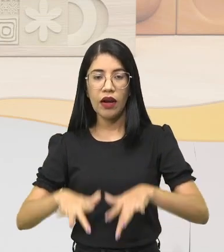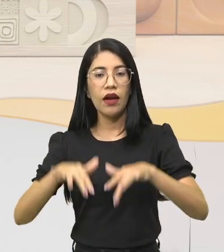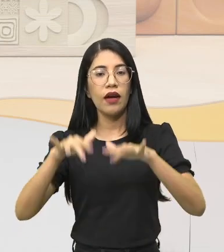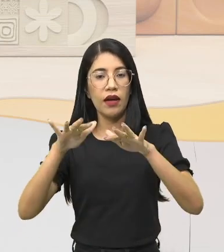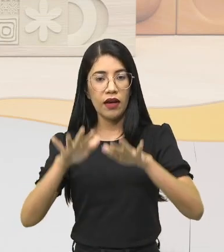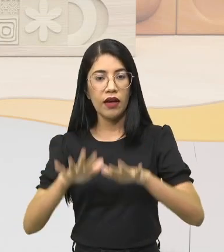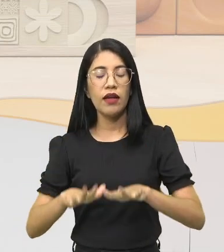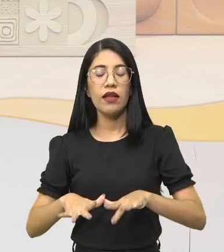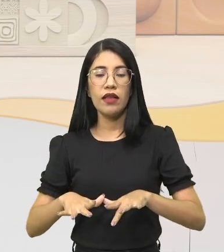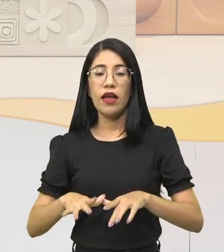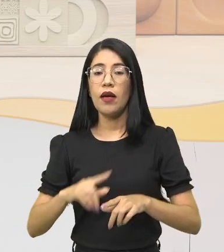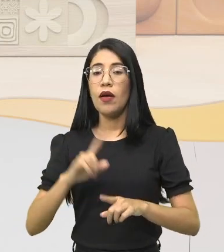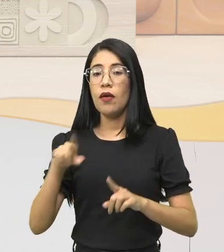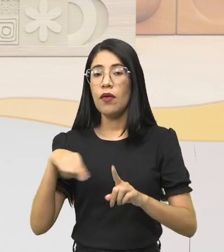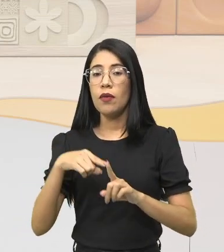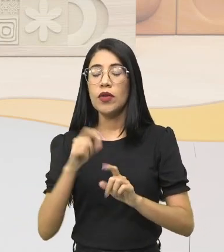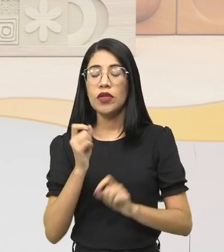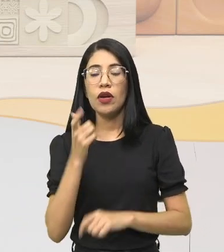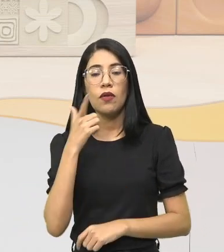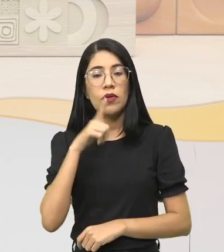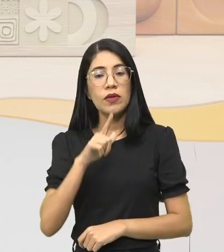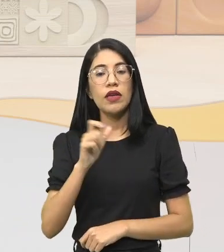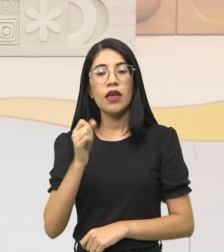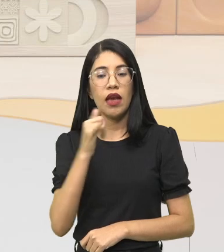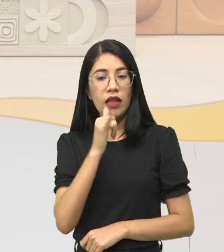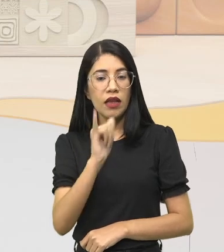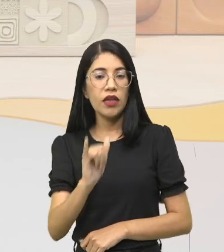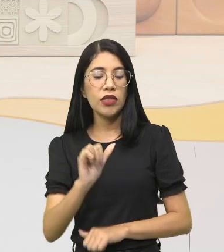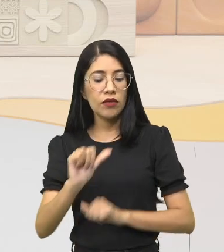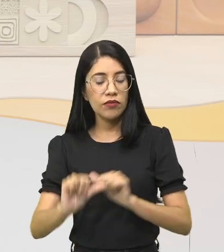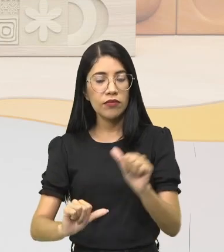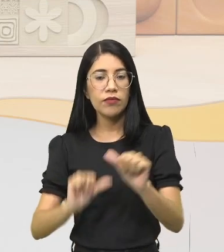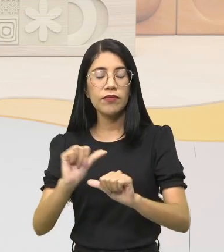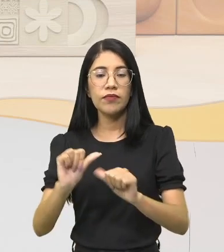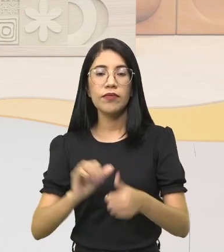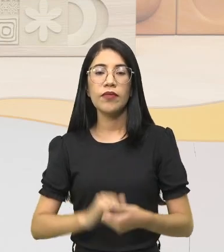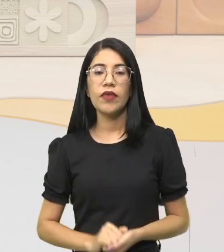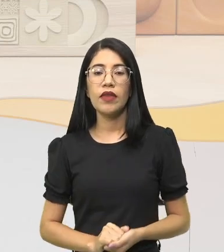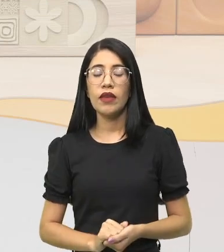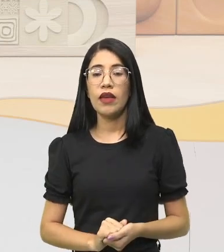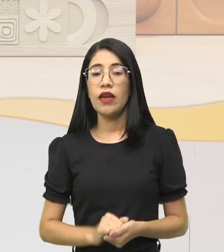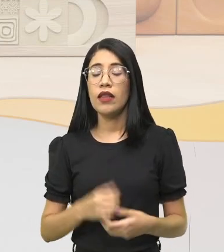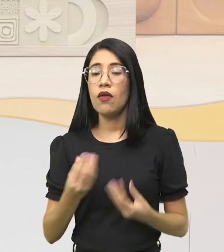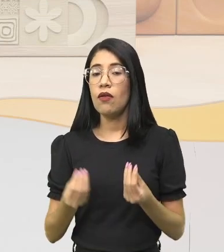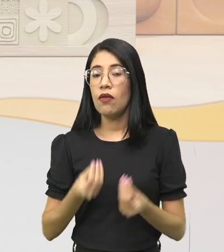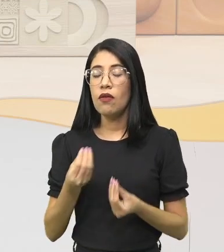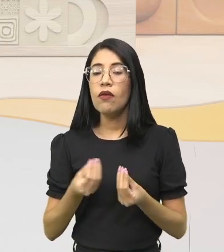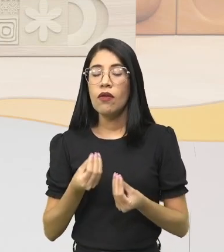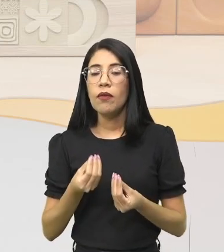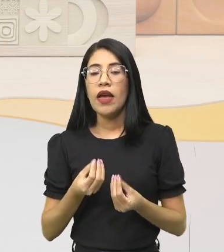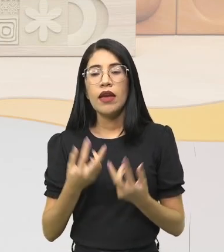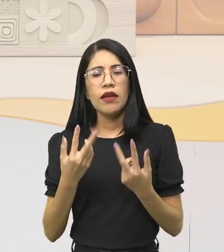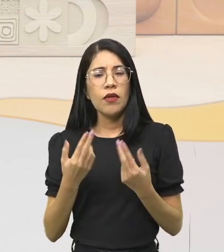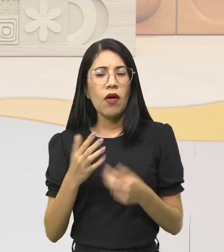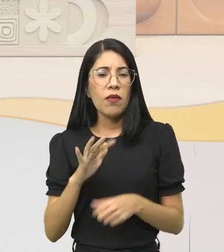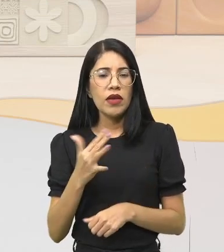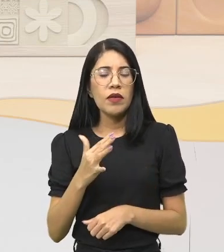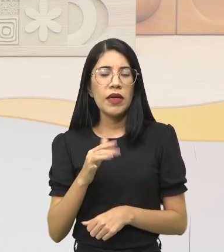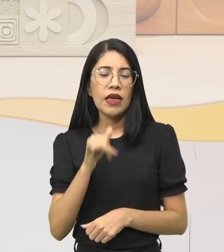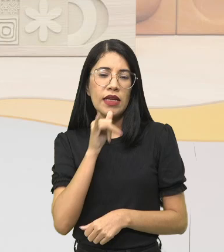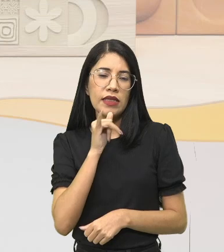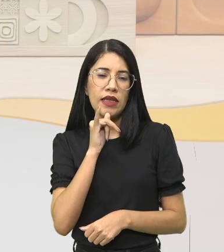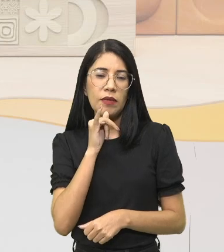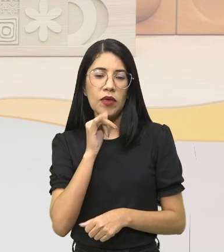marés para o quê? Gerar energia elétrica. Então ela funciona de uma forma relativamente semelhante a uma